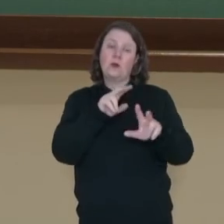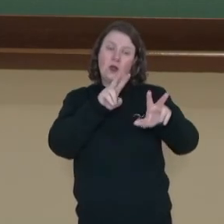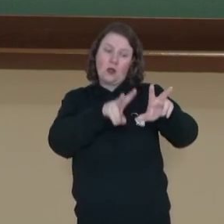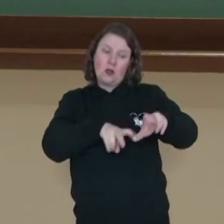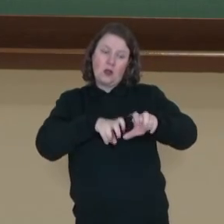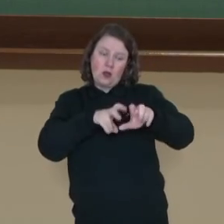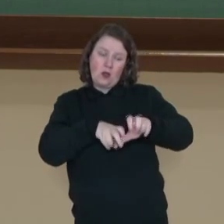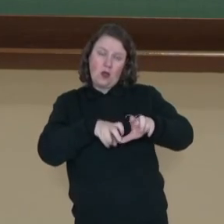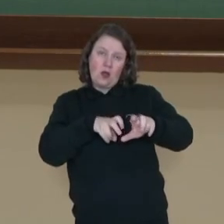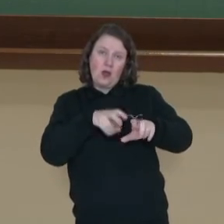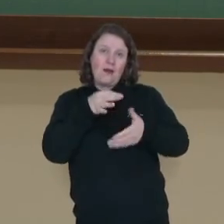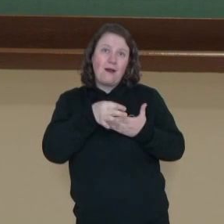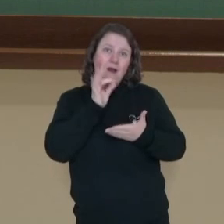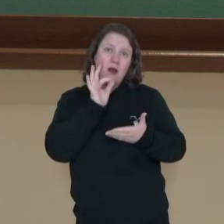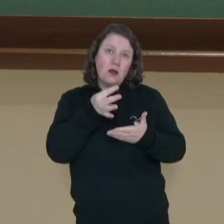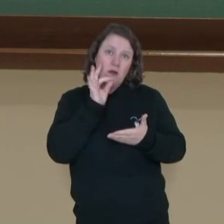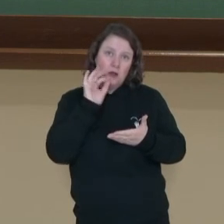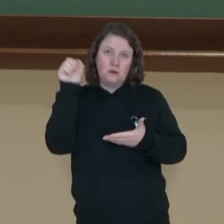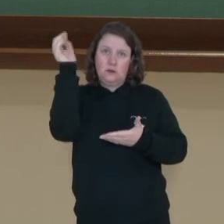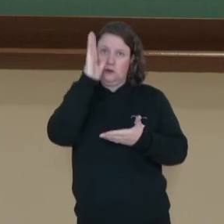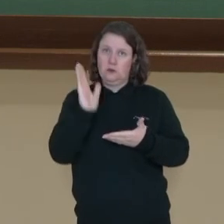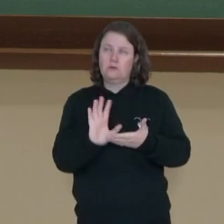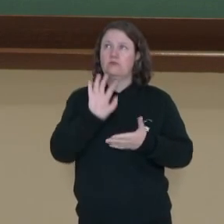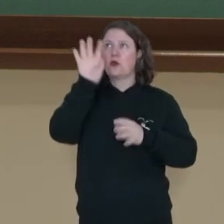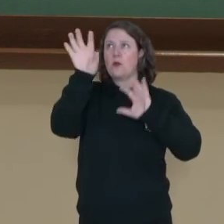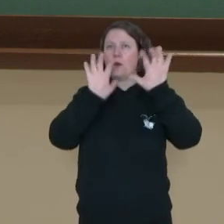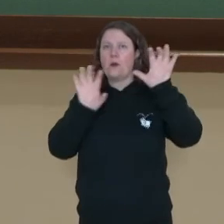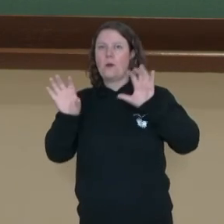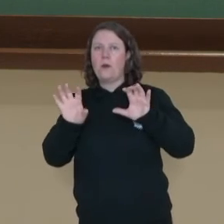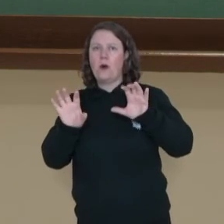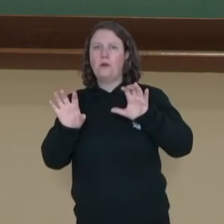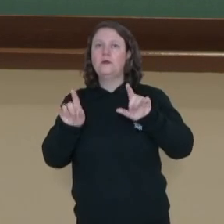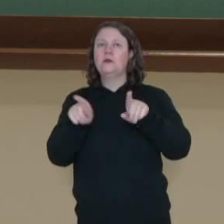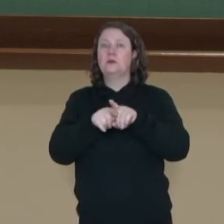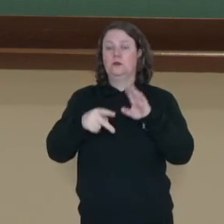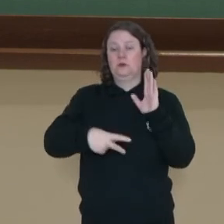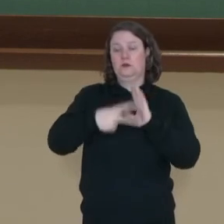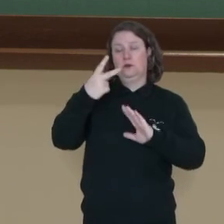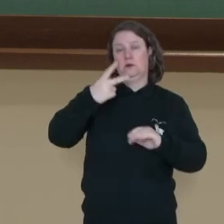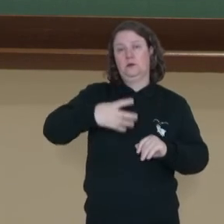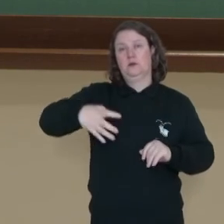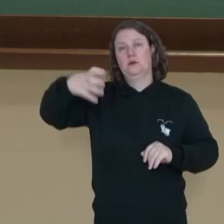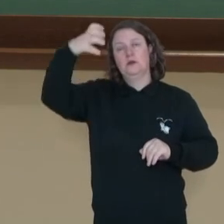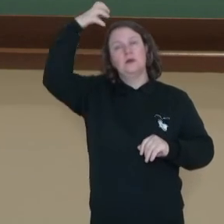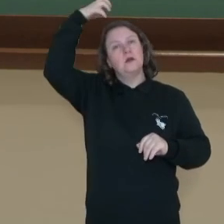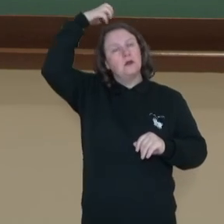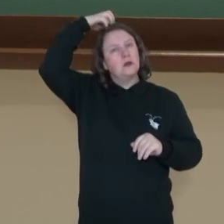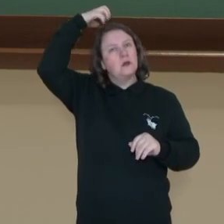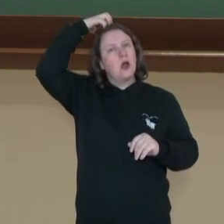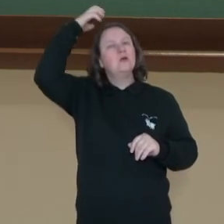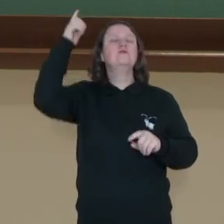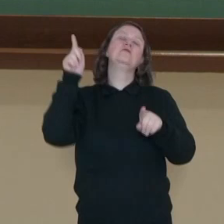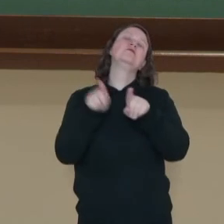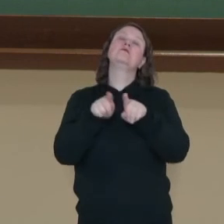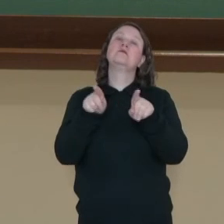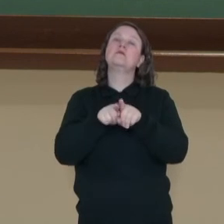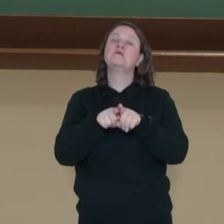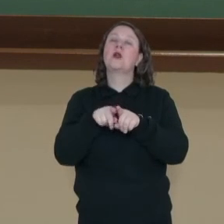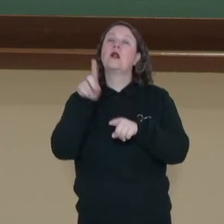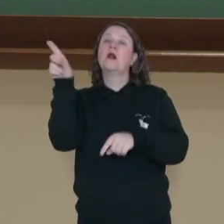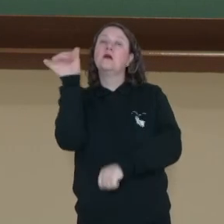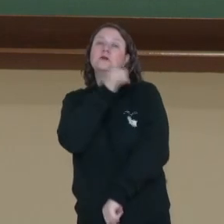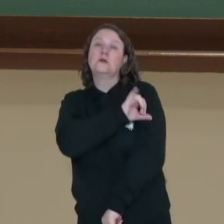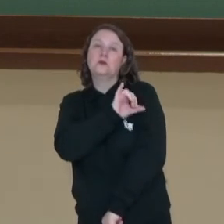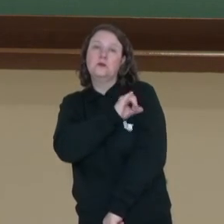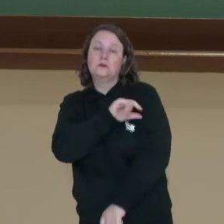indústria cafeeira, né? As regiões produtoras de café no segundo reinado. Então a gente viu ali Baixada Fluminense,